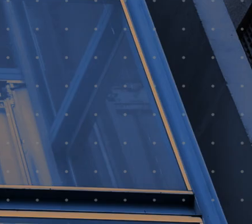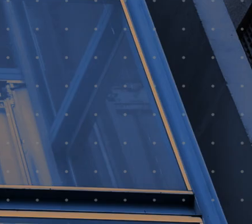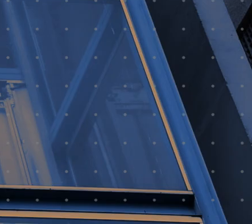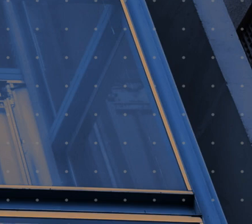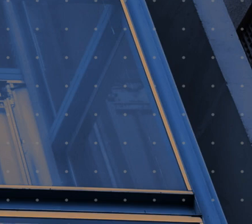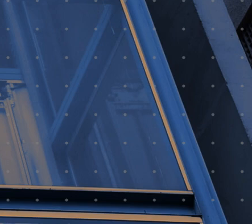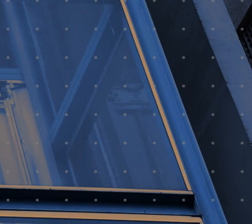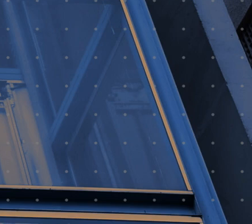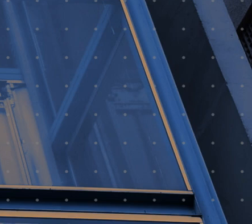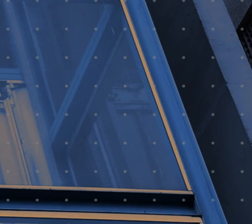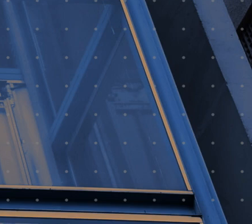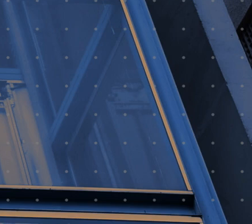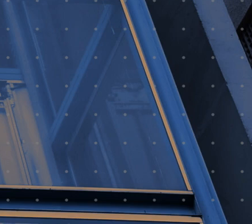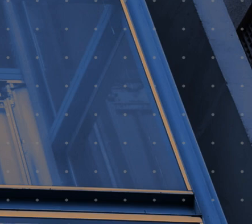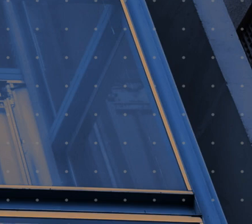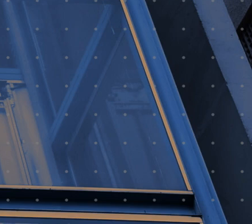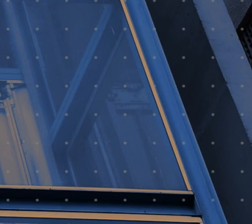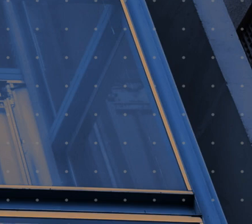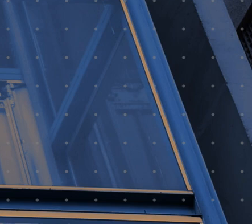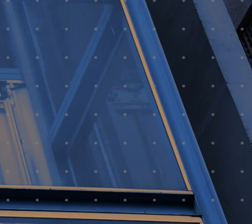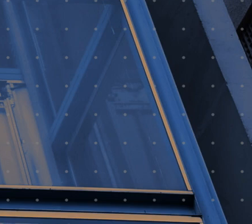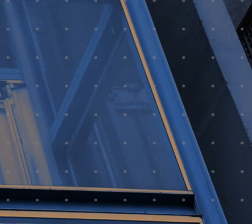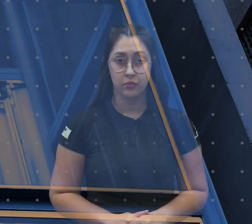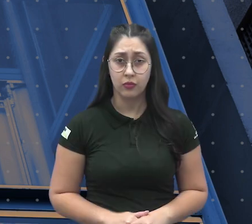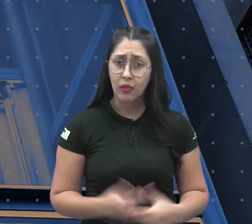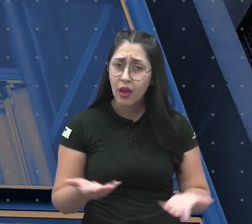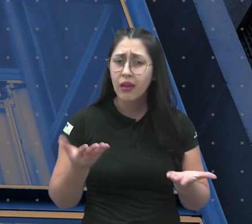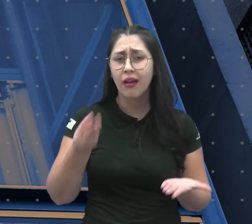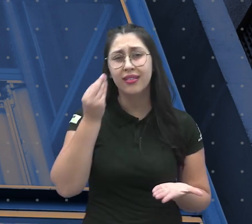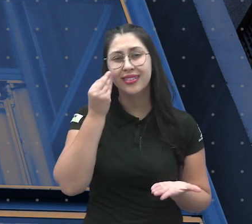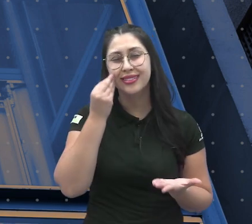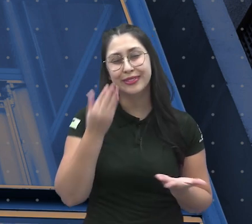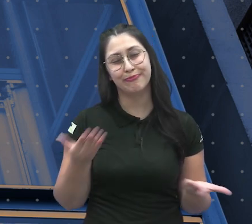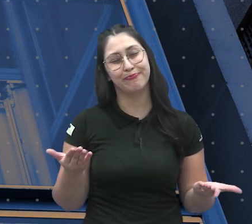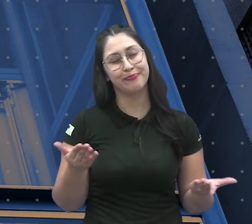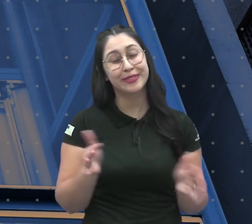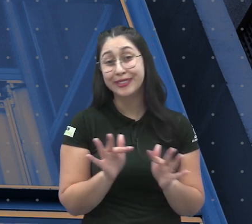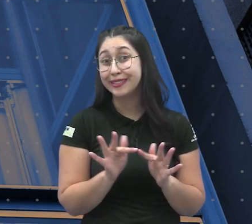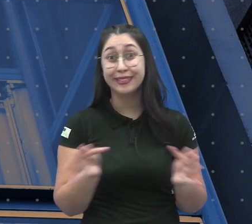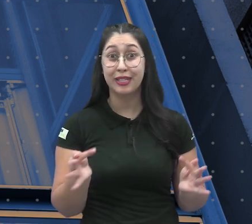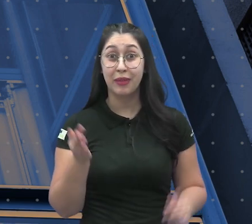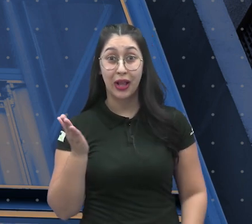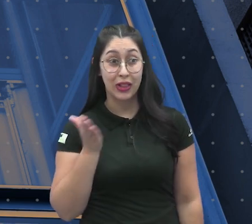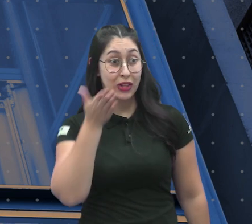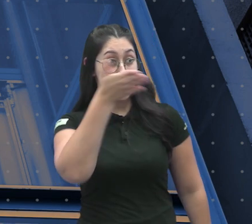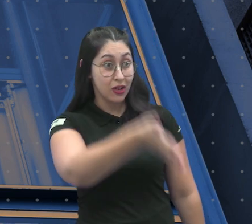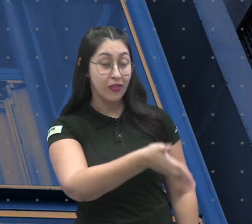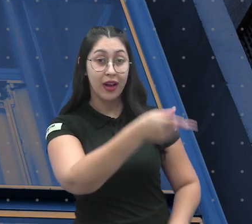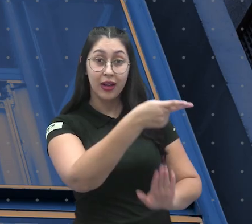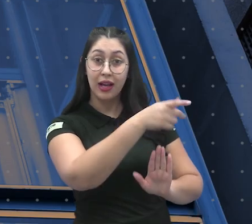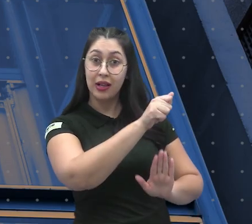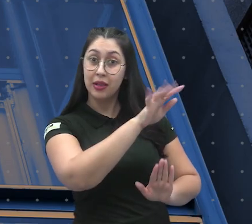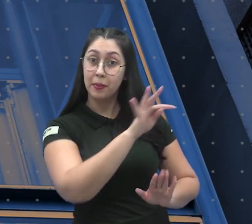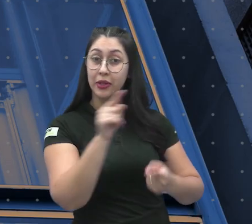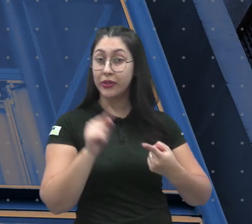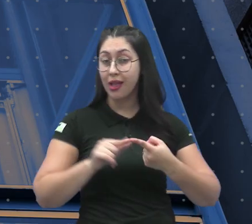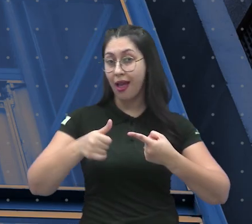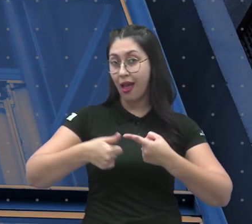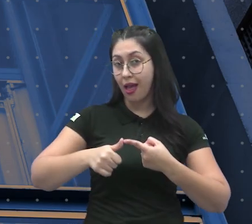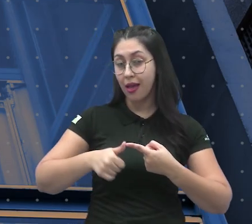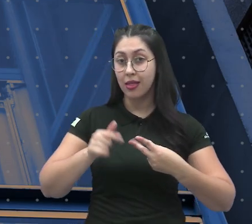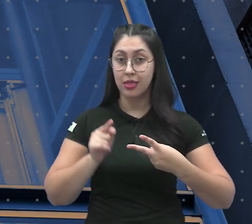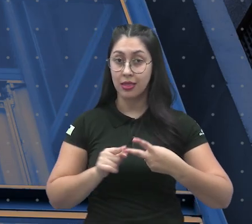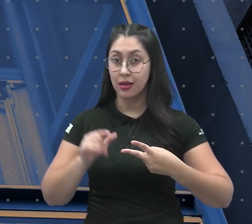cargo de operador de teleatendimento ativo. Para se candidatar é fácil, é só comparecer ao PAT